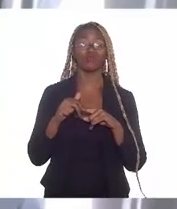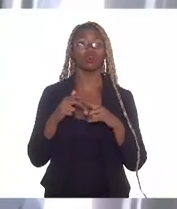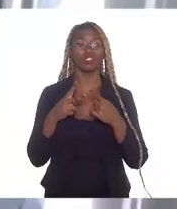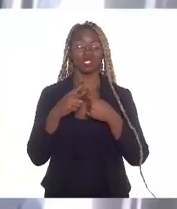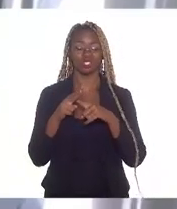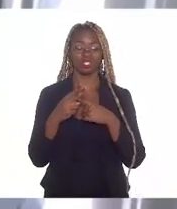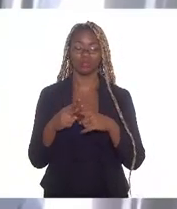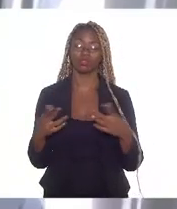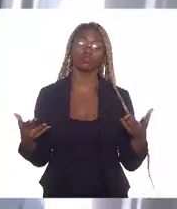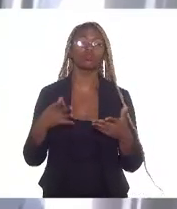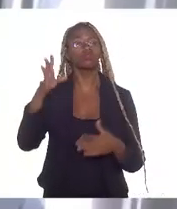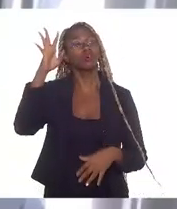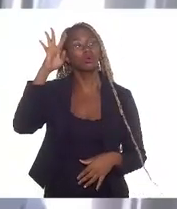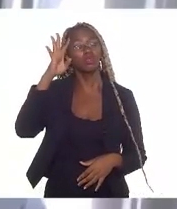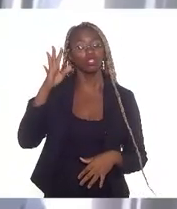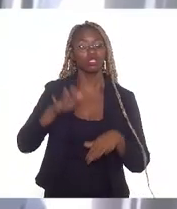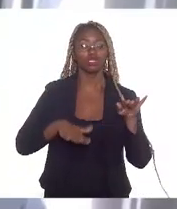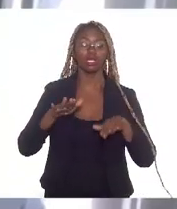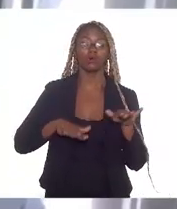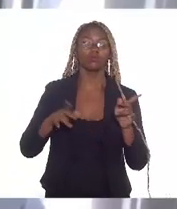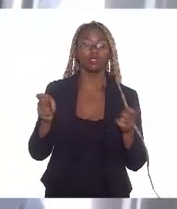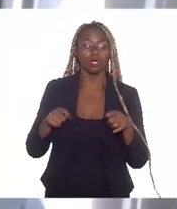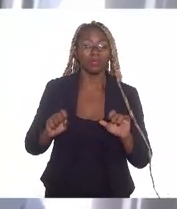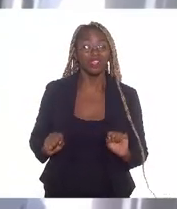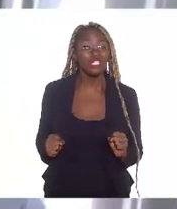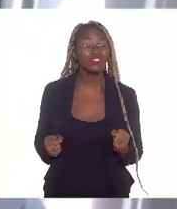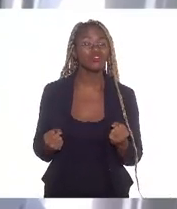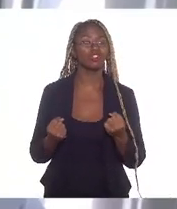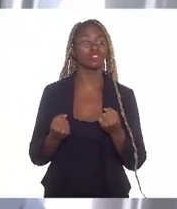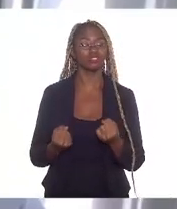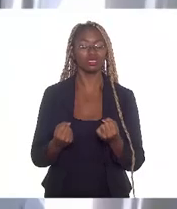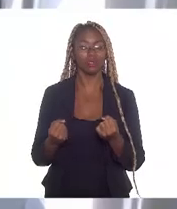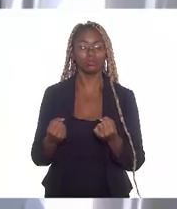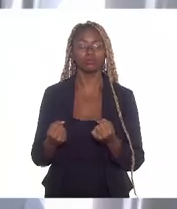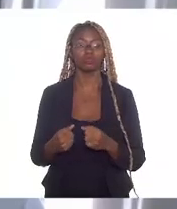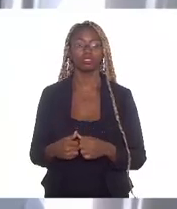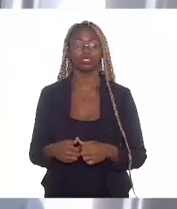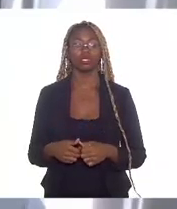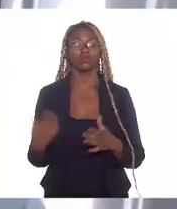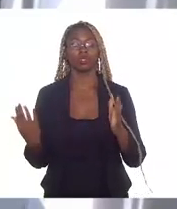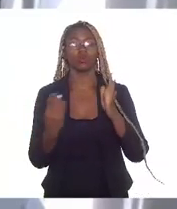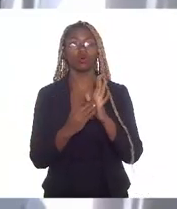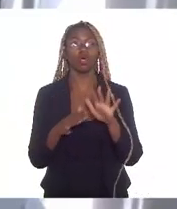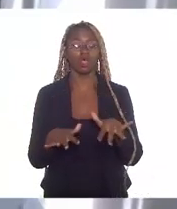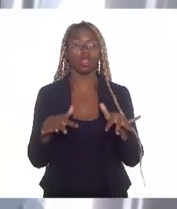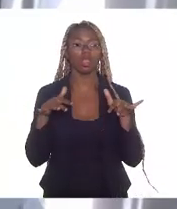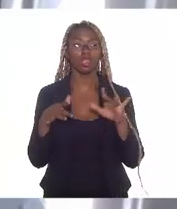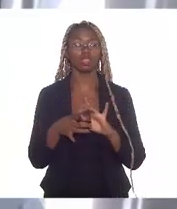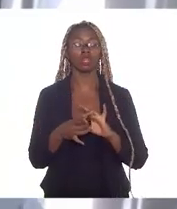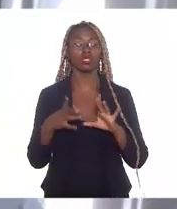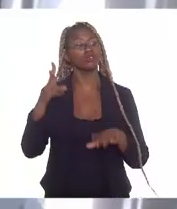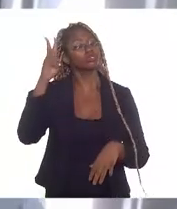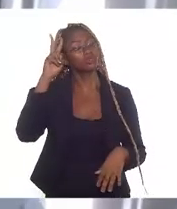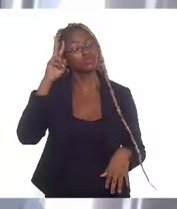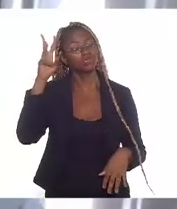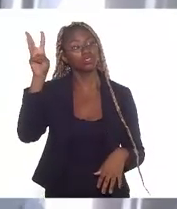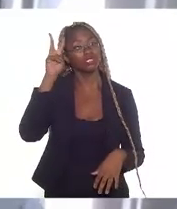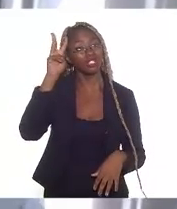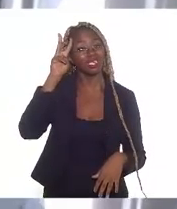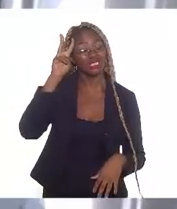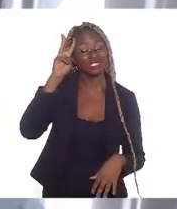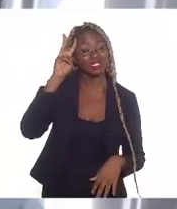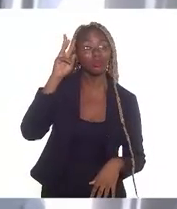hoje é quarta-feira, talvez a gente pudesse fazer um esforço de organizar uma audiência segunda ou terça para que ele estivesse de volta na pauta na semana